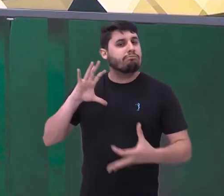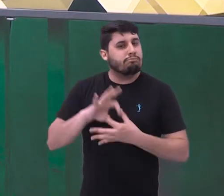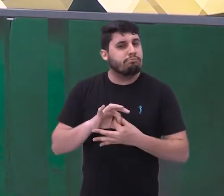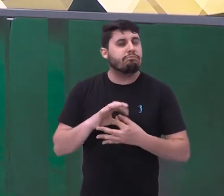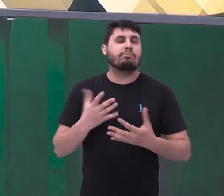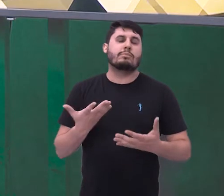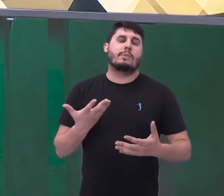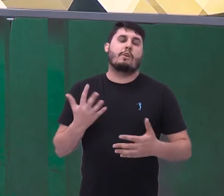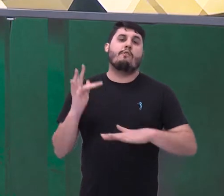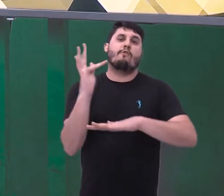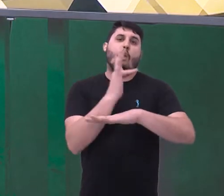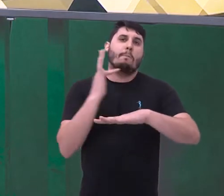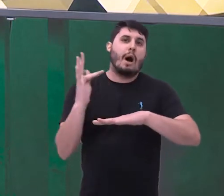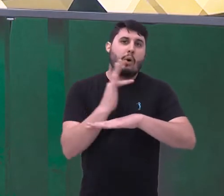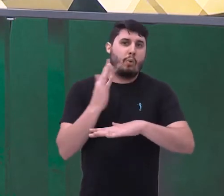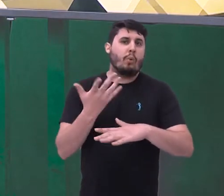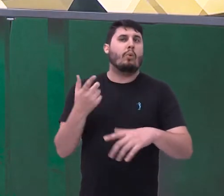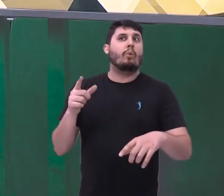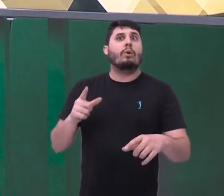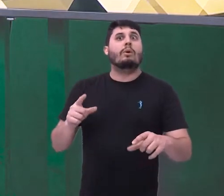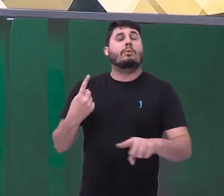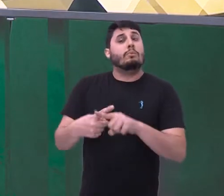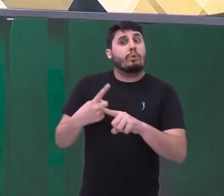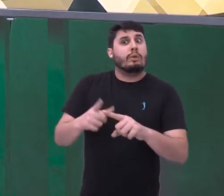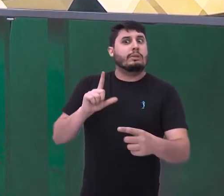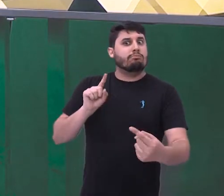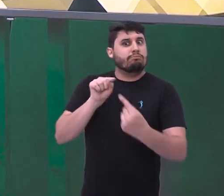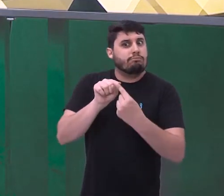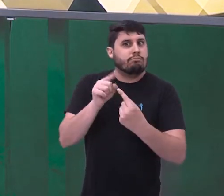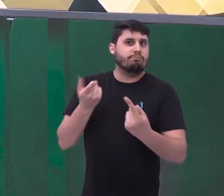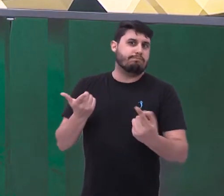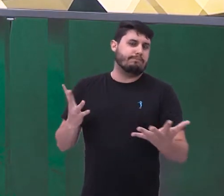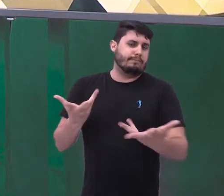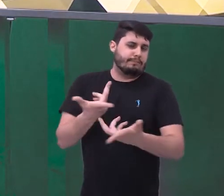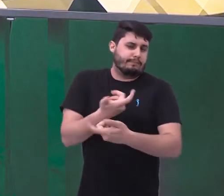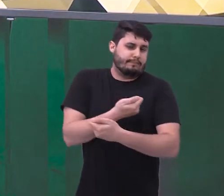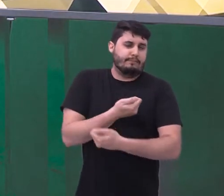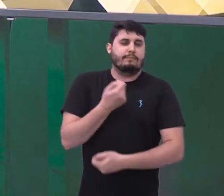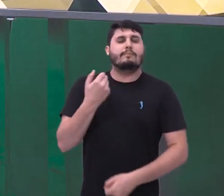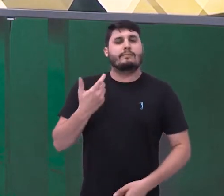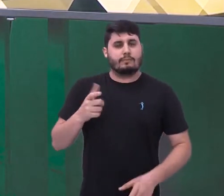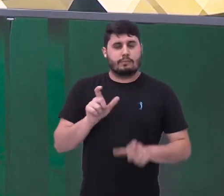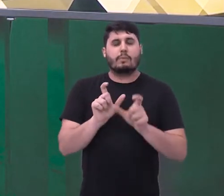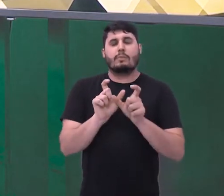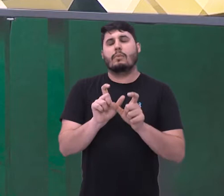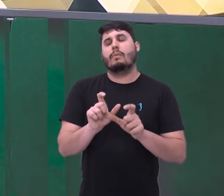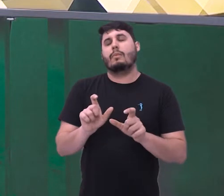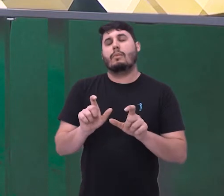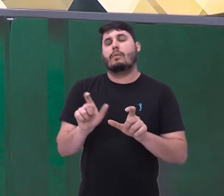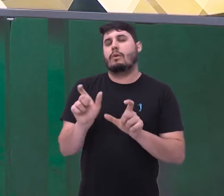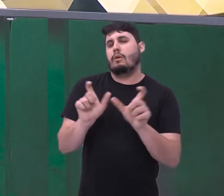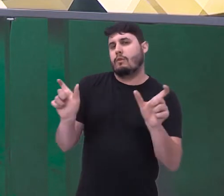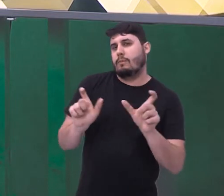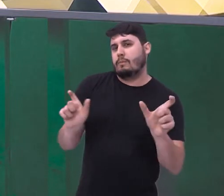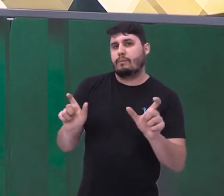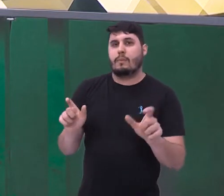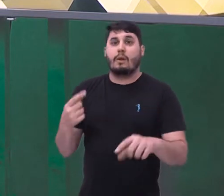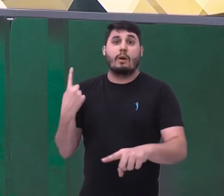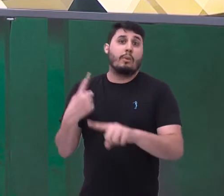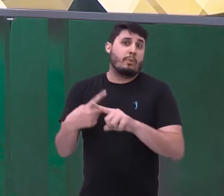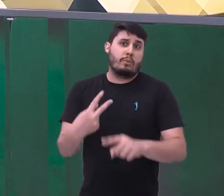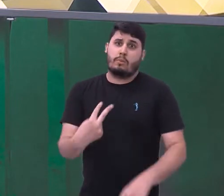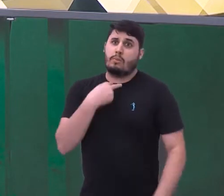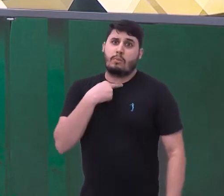aqui como fato a ser analisado e que em qualquer momento eu posso ir na gramática e averiguar. Logo, não